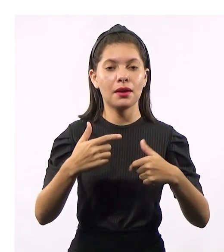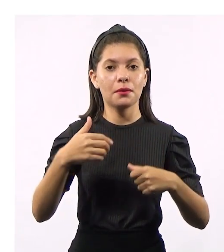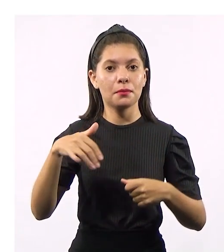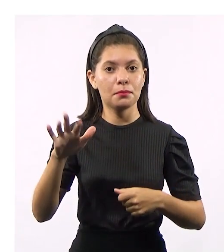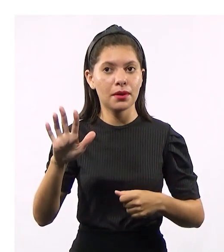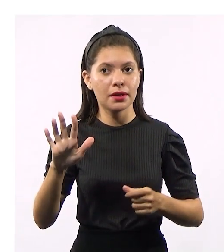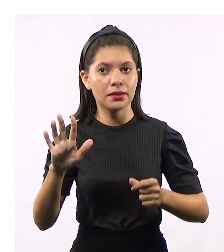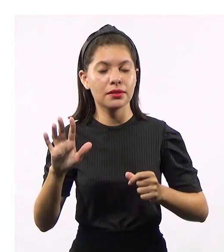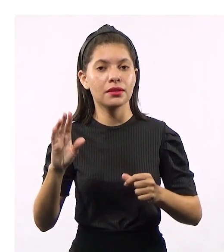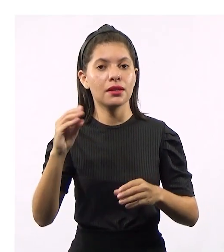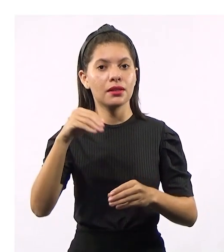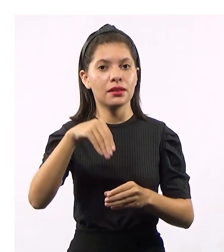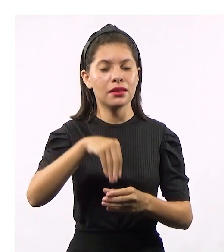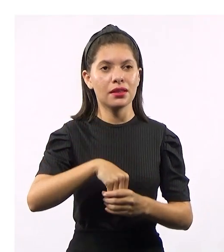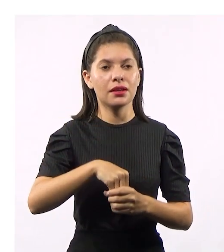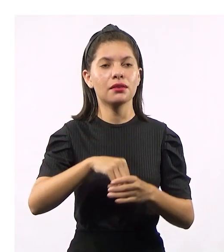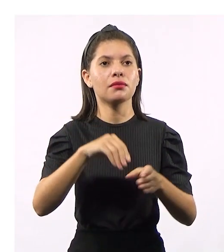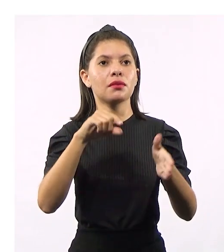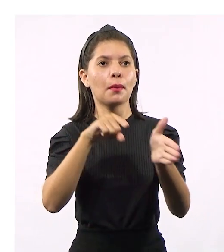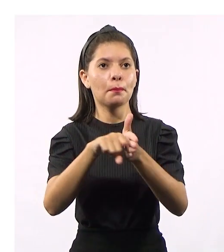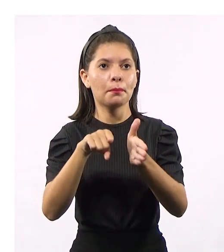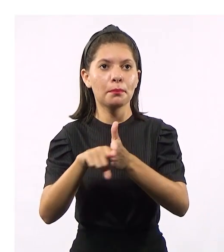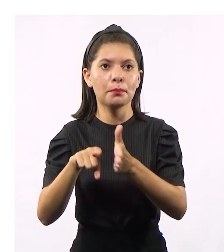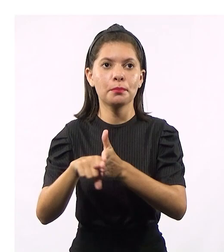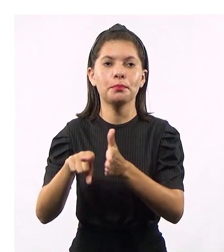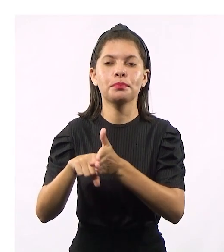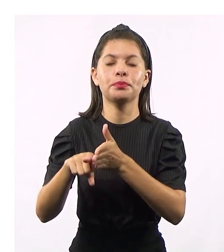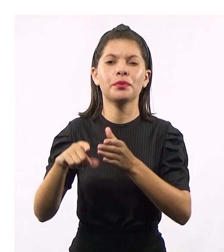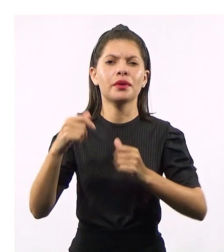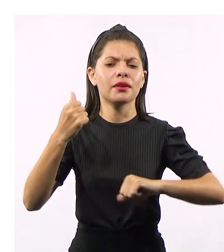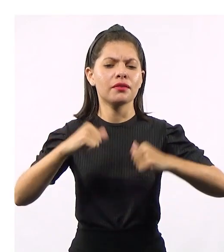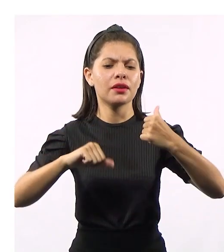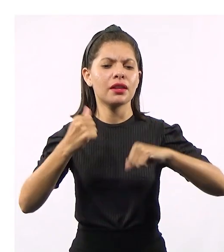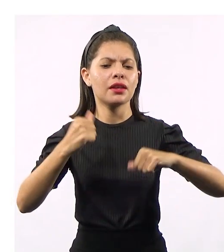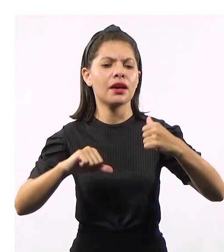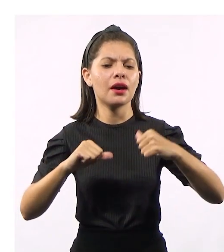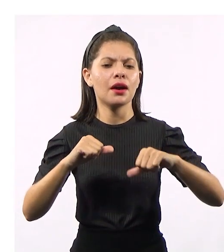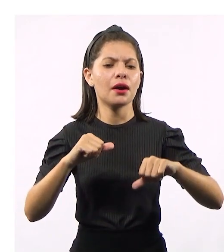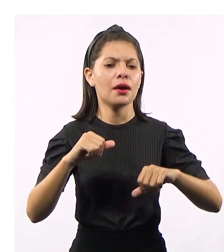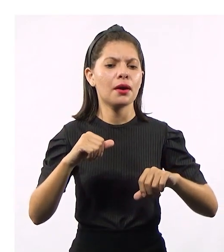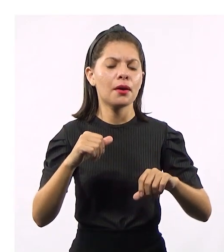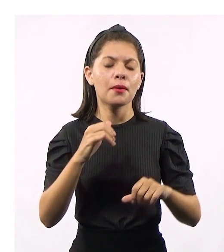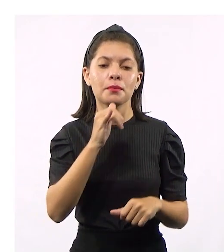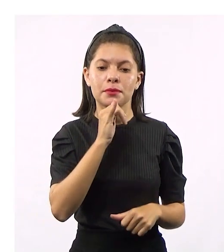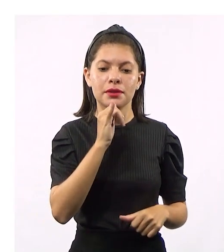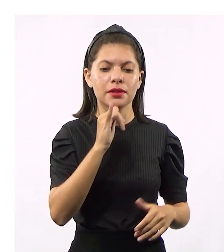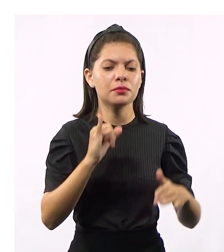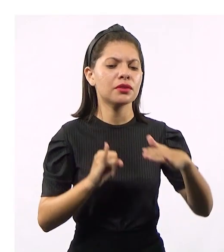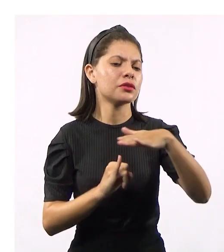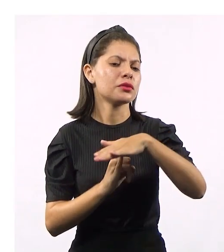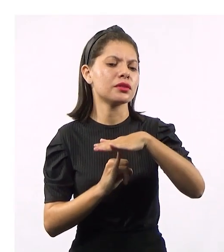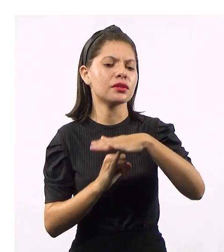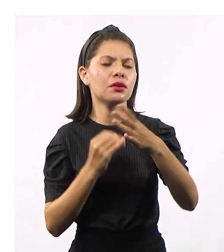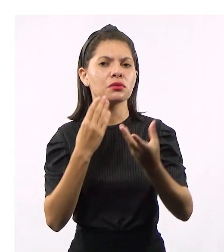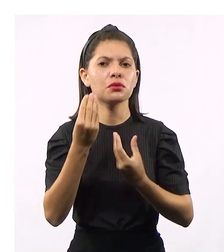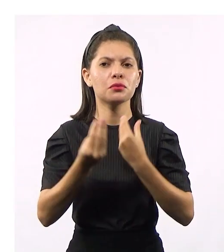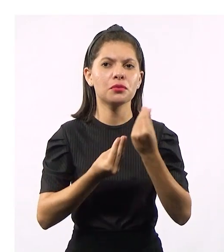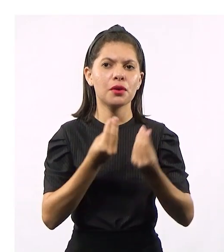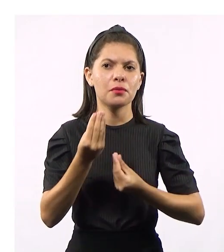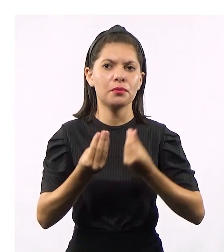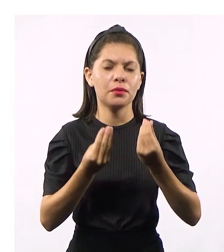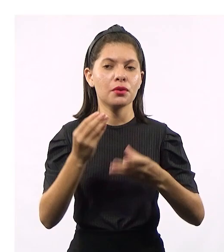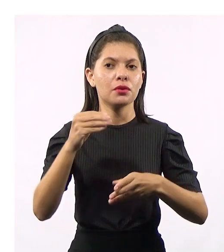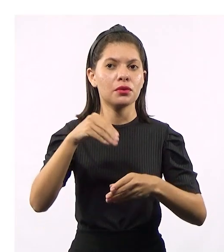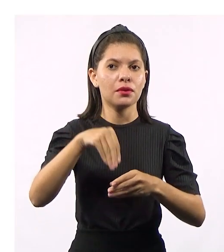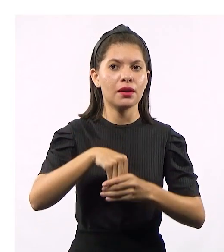mesma pergunta. Então, se eu quero avaliar, por exemplo, a limpeza da instituição, eu posso elencar os setores e aí o grau de concordância